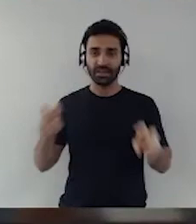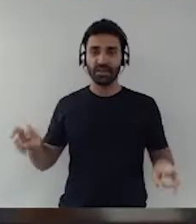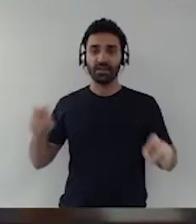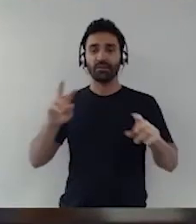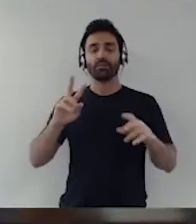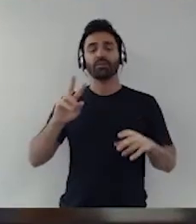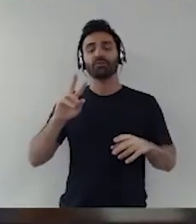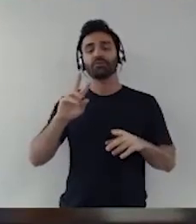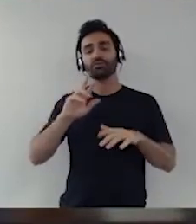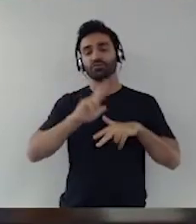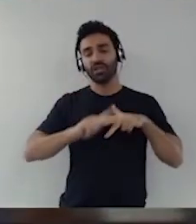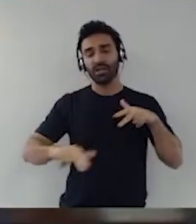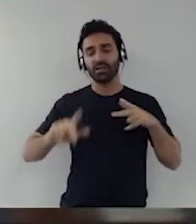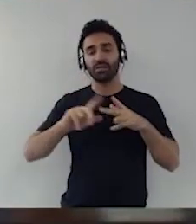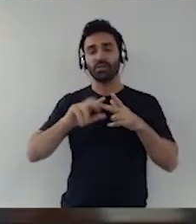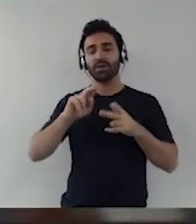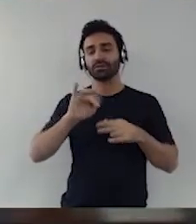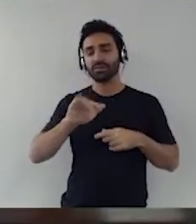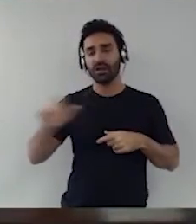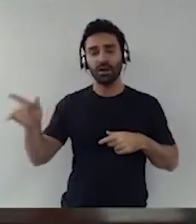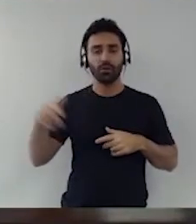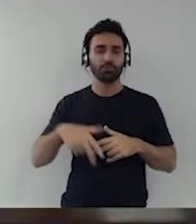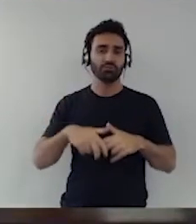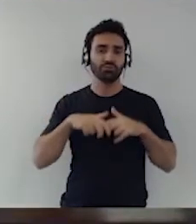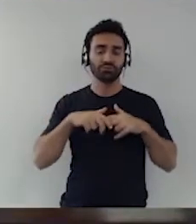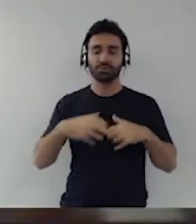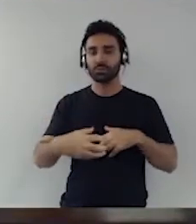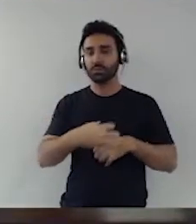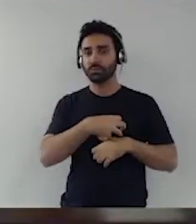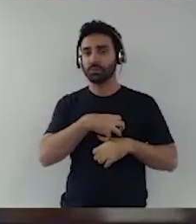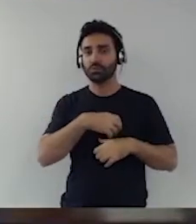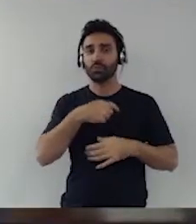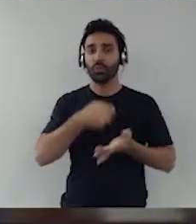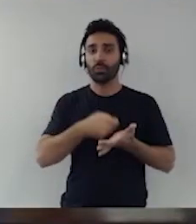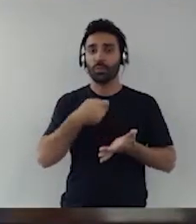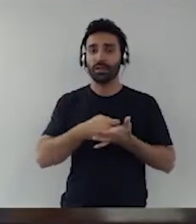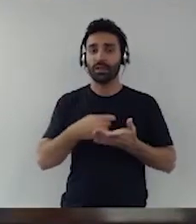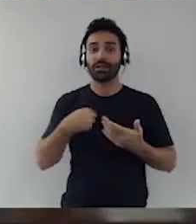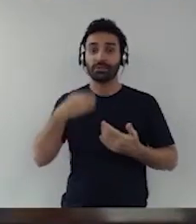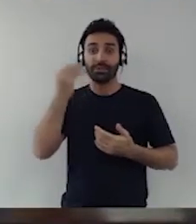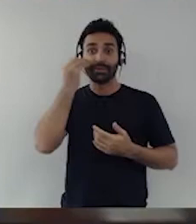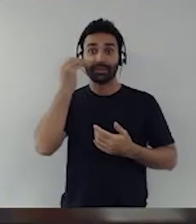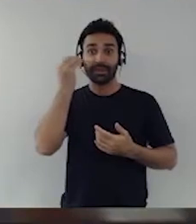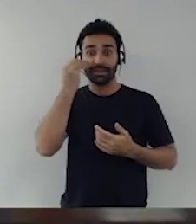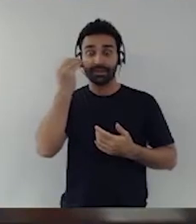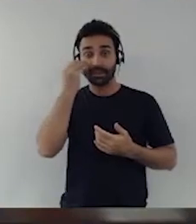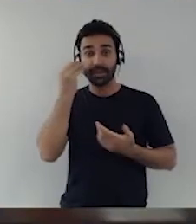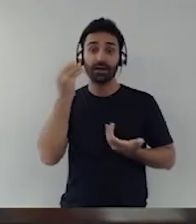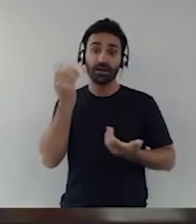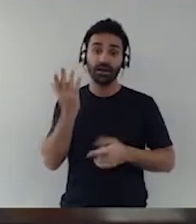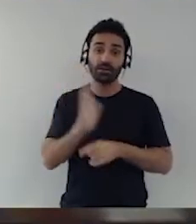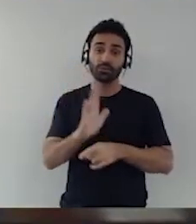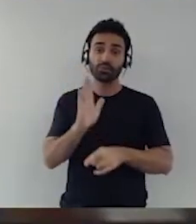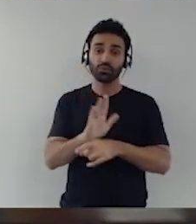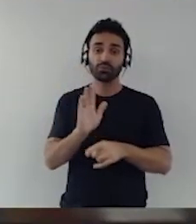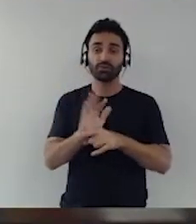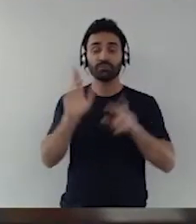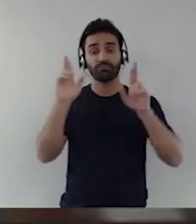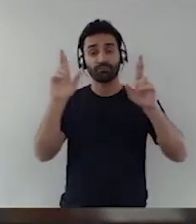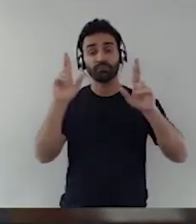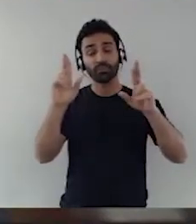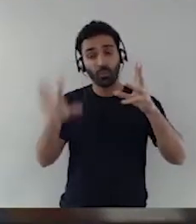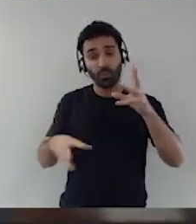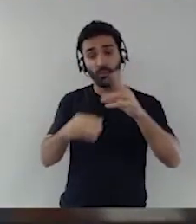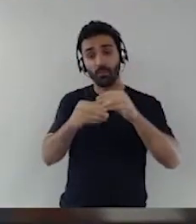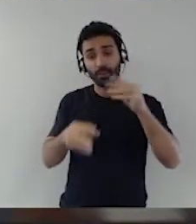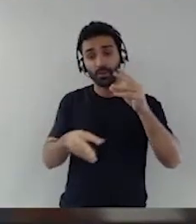gênero, racial. Então, eu me sinto aqui numa obrigação de tentar contribuir muito na perspectiva